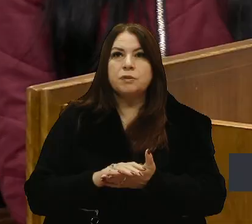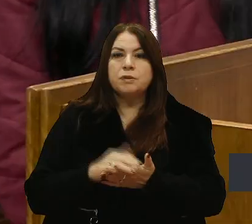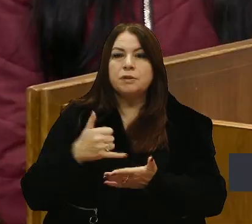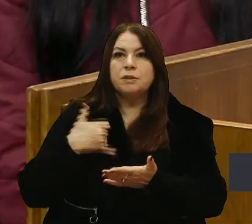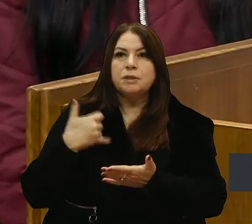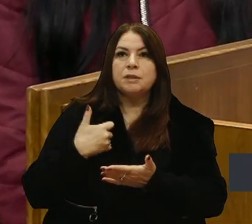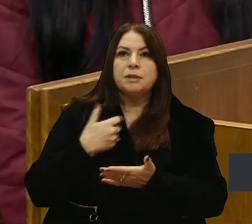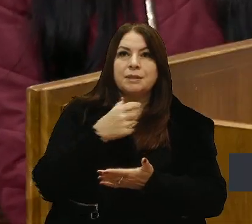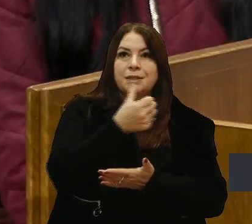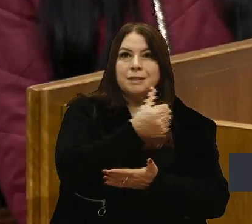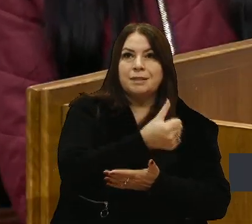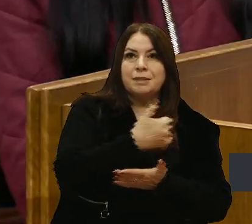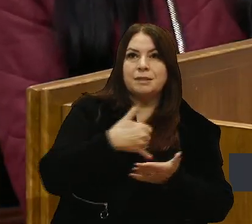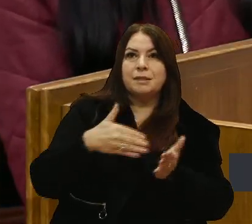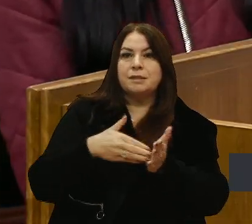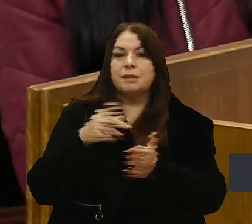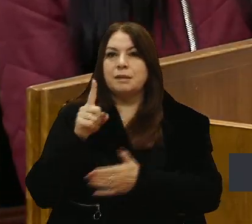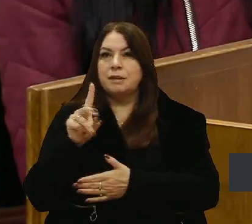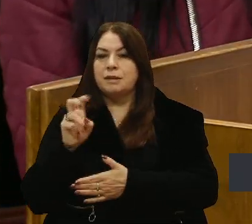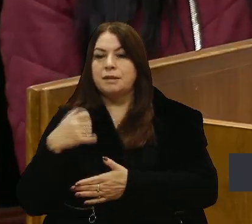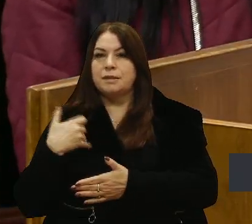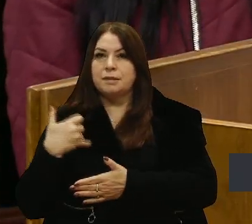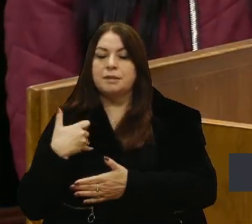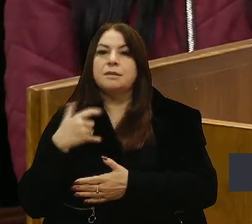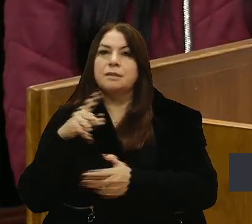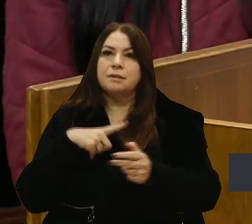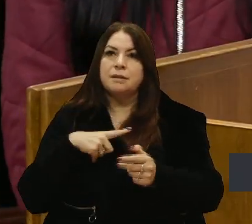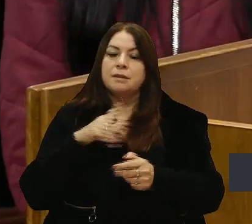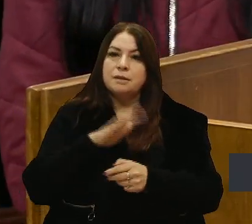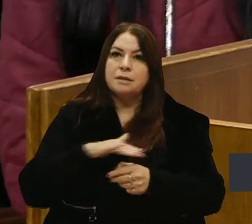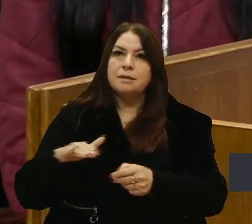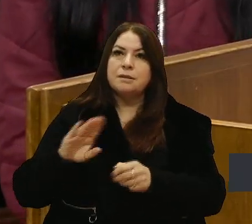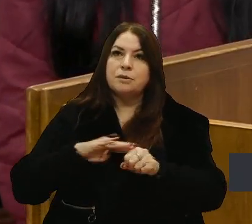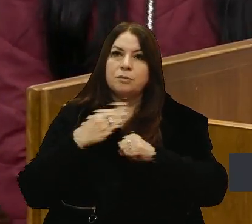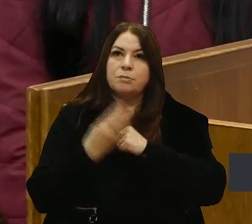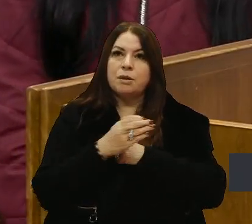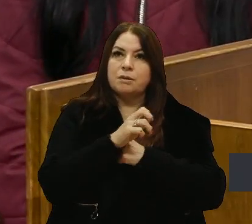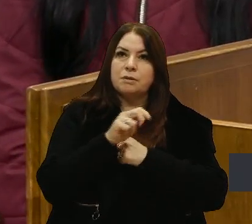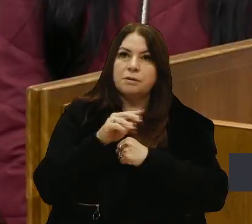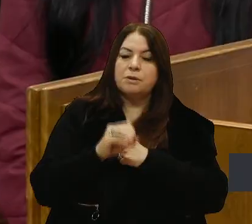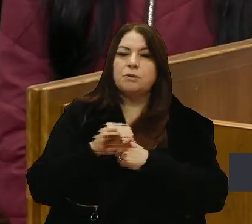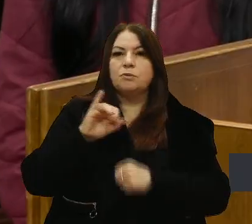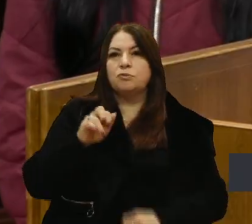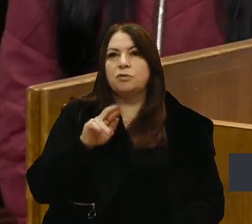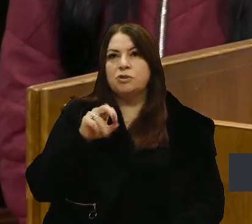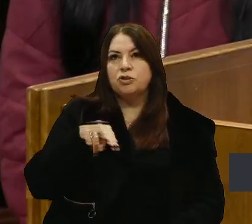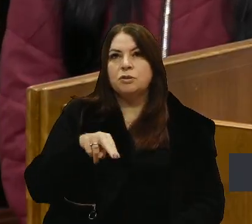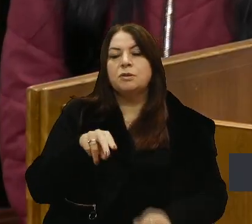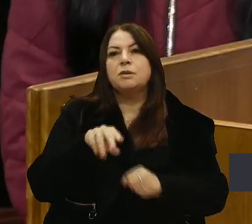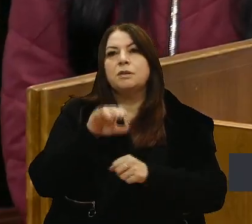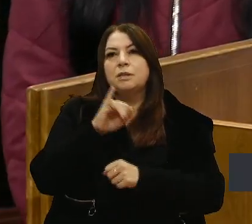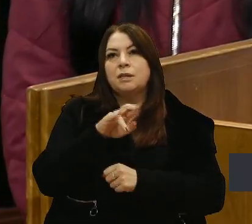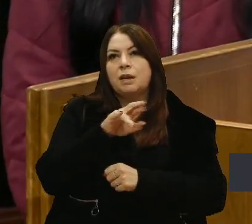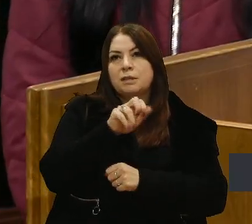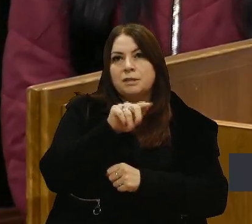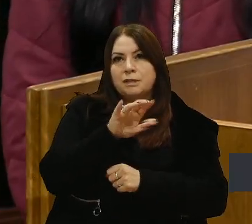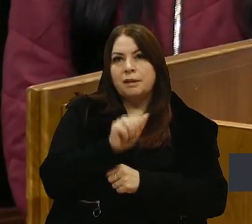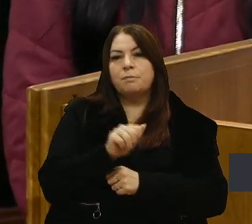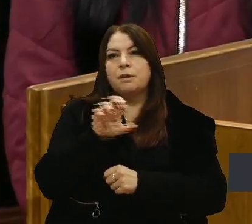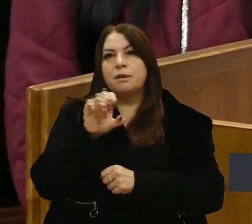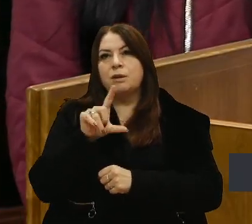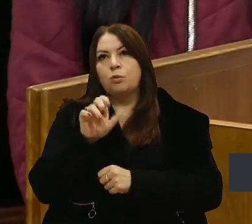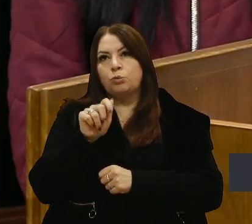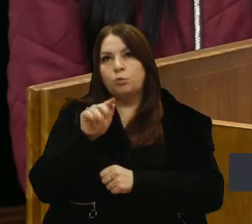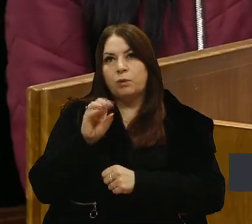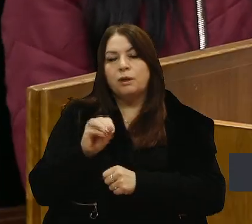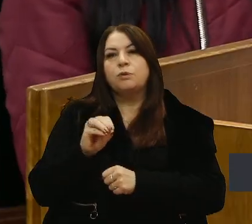idades entre 6 e 15 anos. Hoje nós temos crianças do bairro Serrano, Jardim Eldorado, Jardim Iracema, São